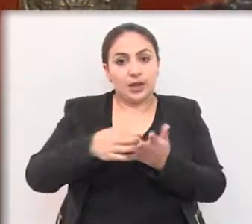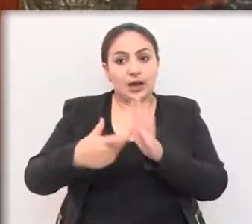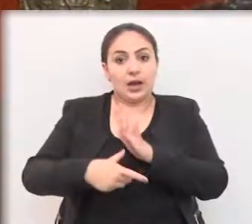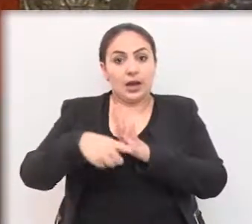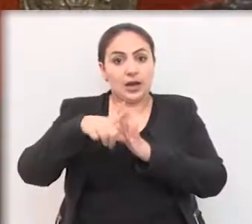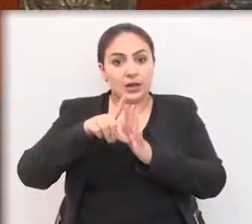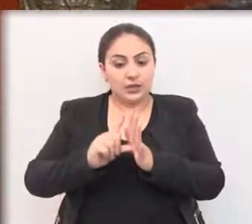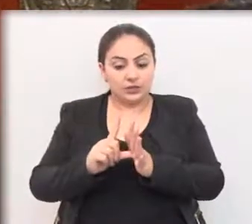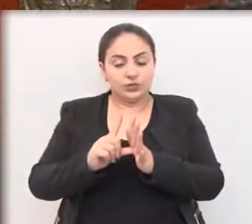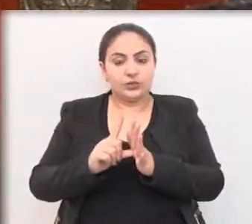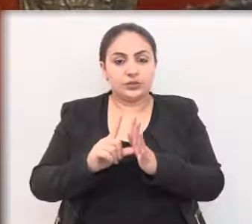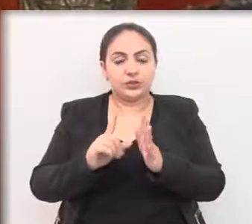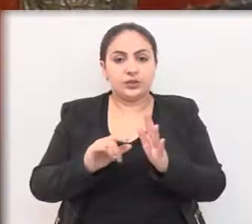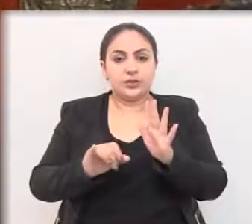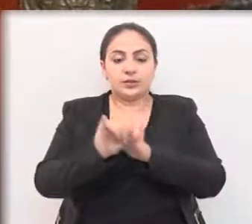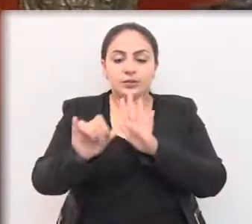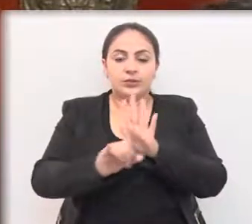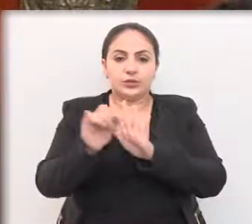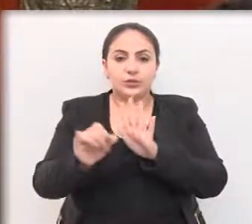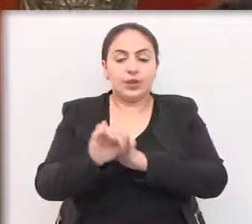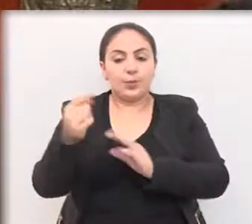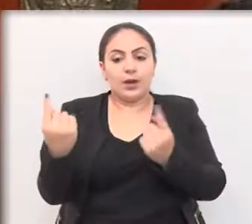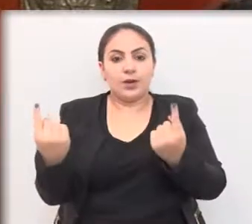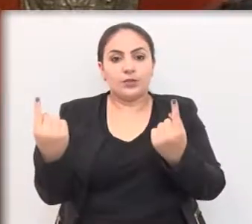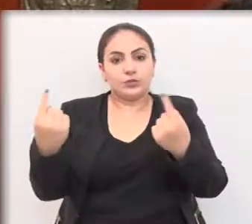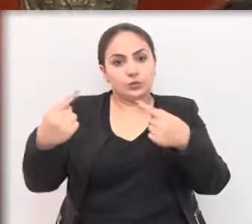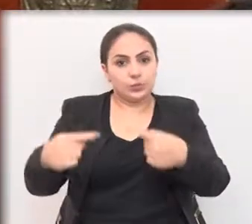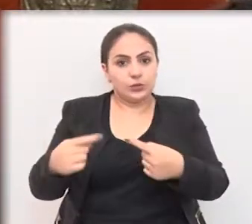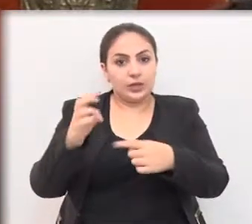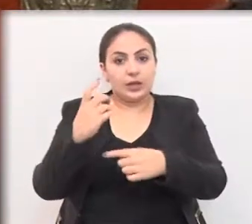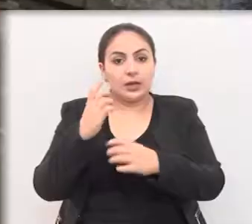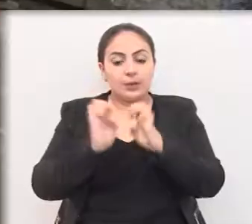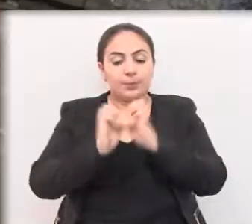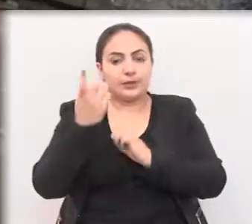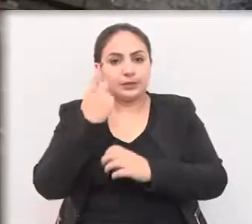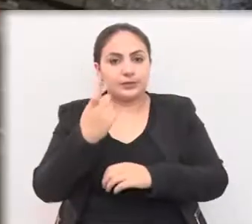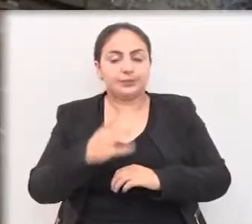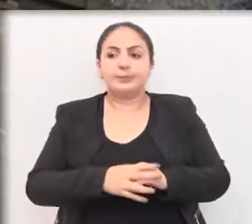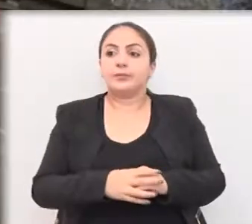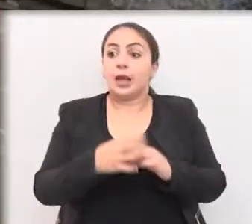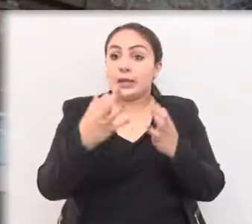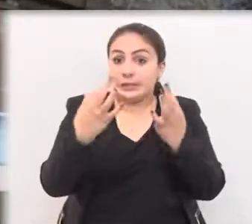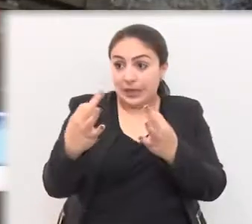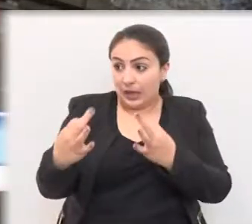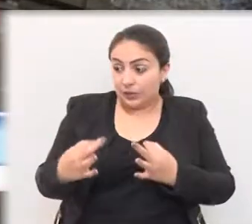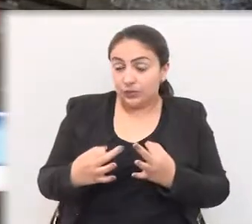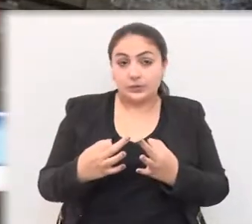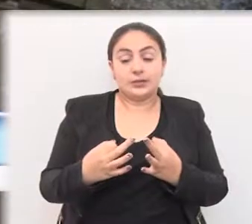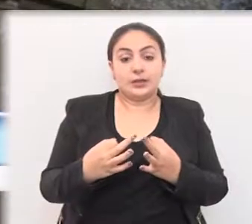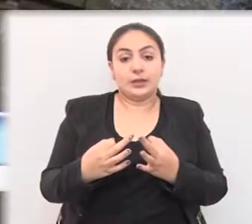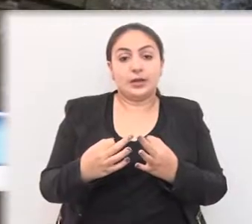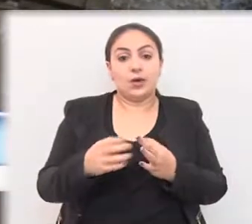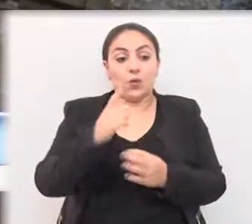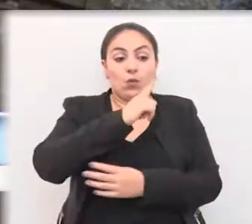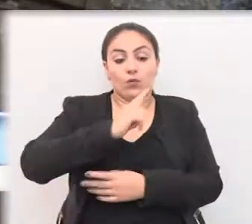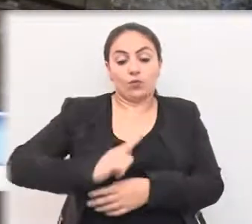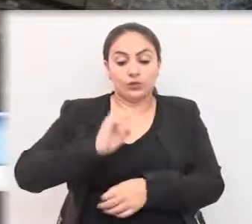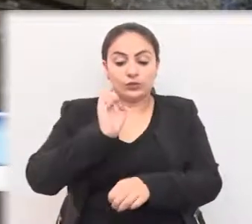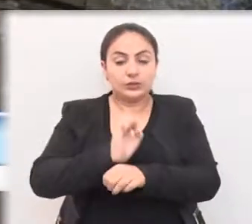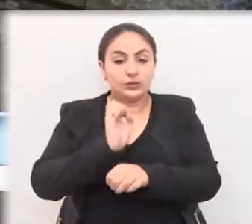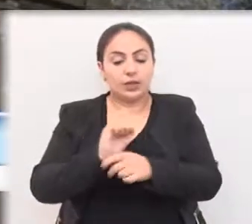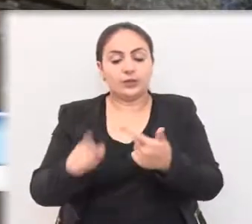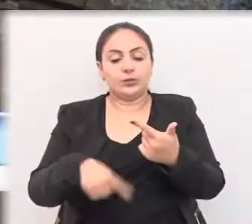quanto antes o edital para a concorrência das empresas interessadas. Fiquem certos que a partir de agora o